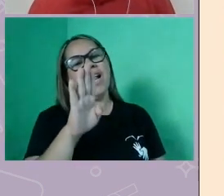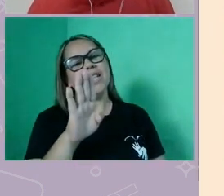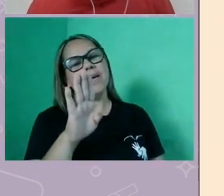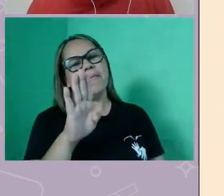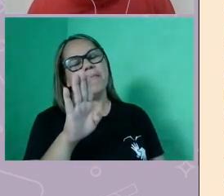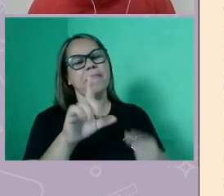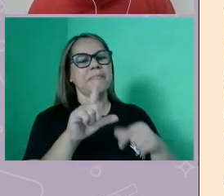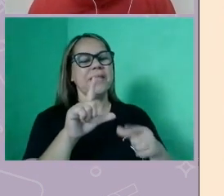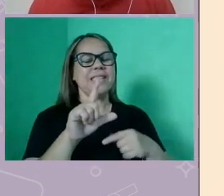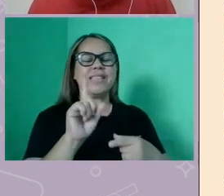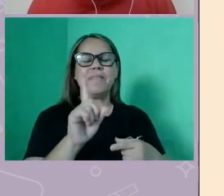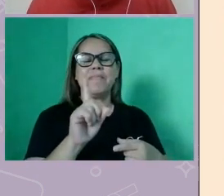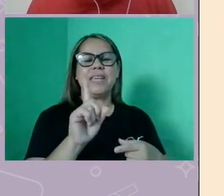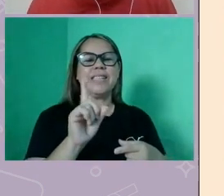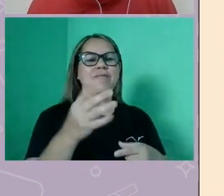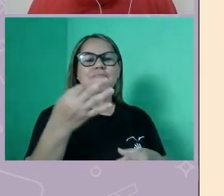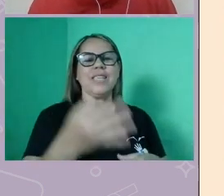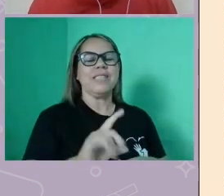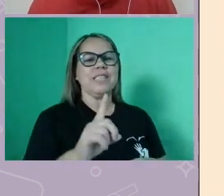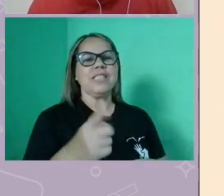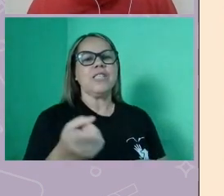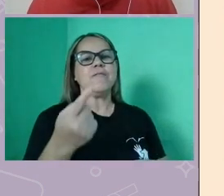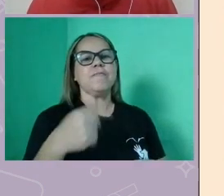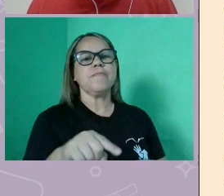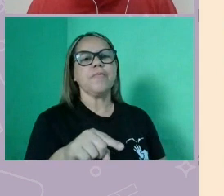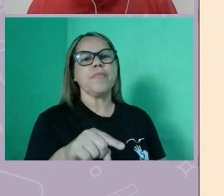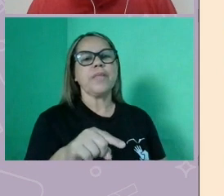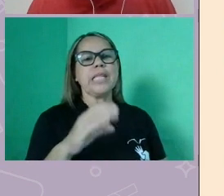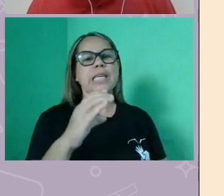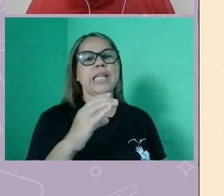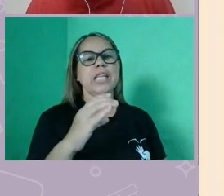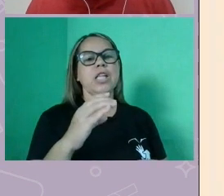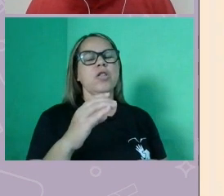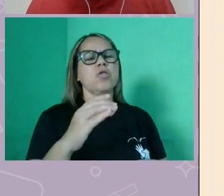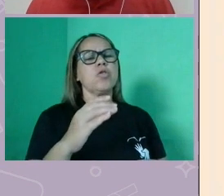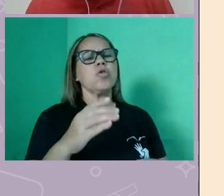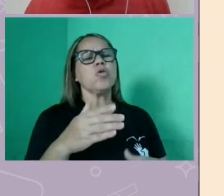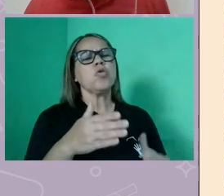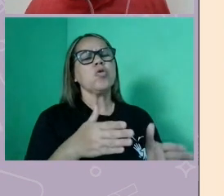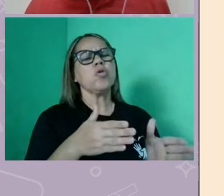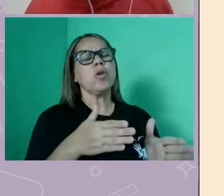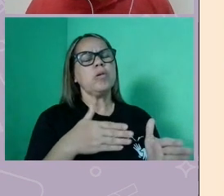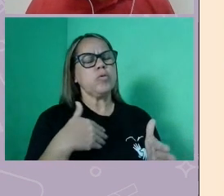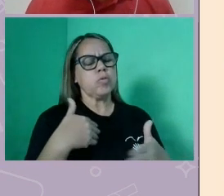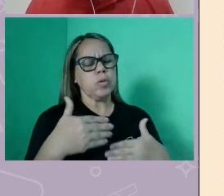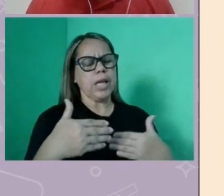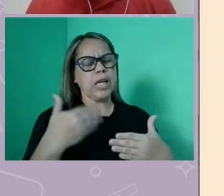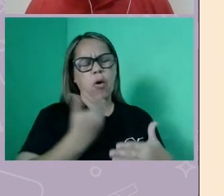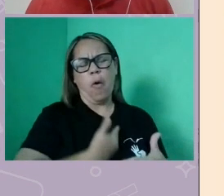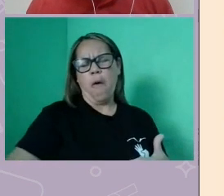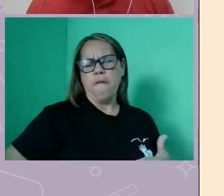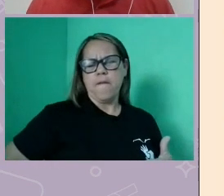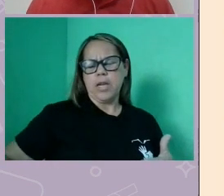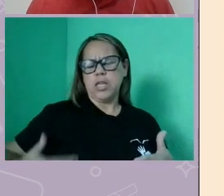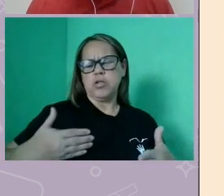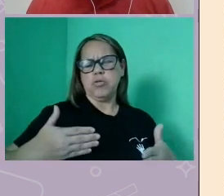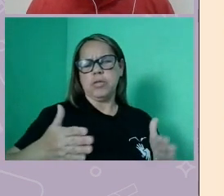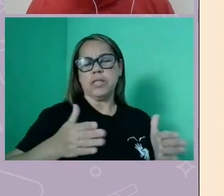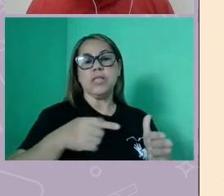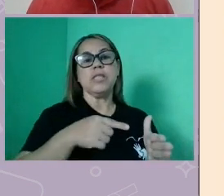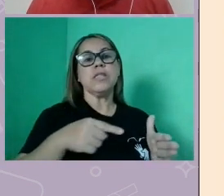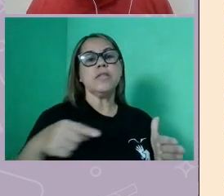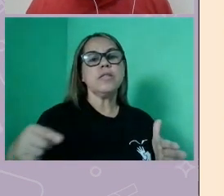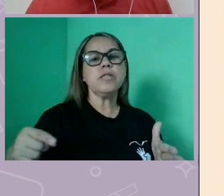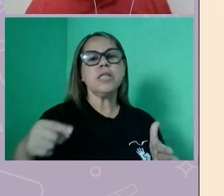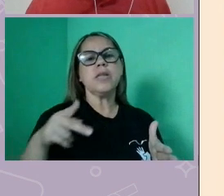não é correta durante o governo de Péricles em Atenas o rei Felipe da Macedônia conquistou a